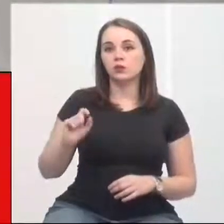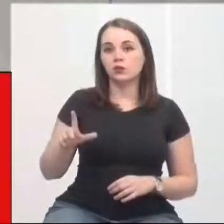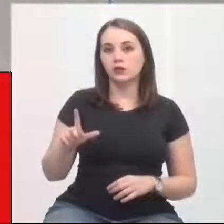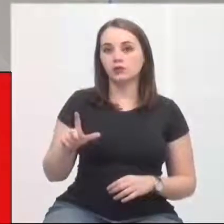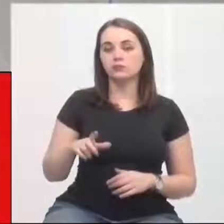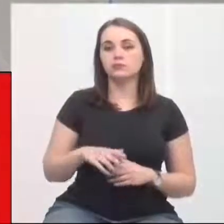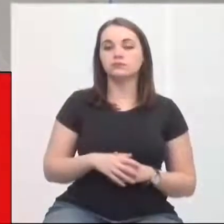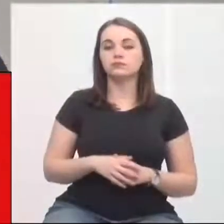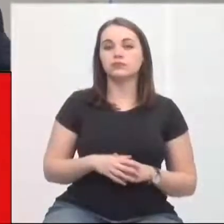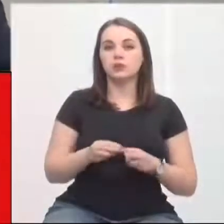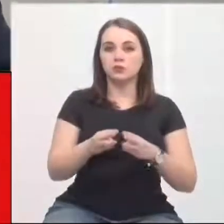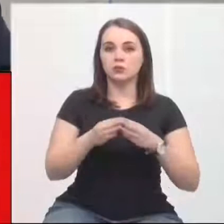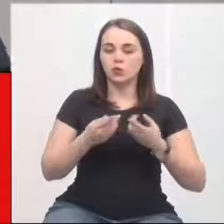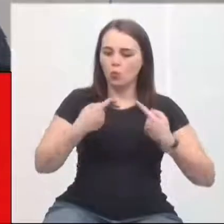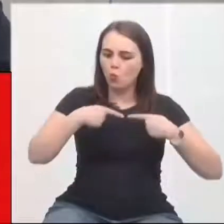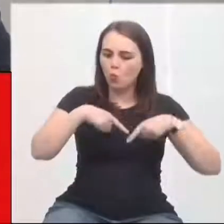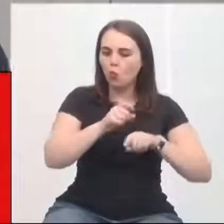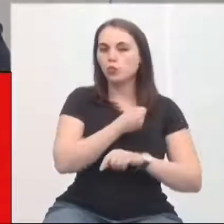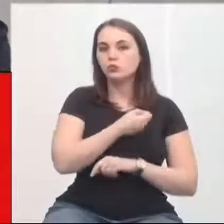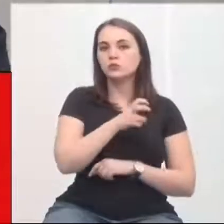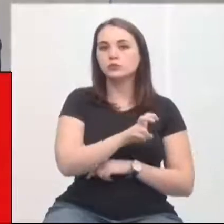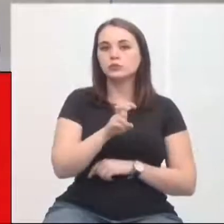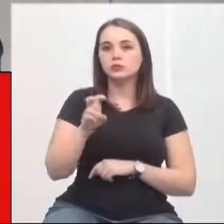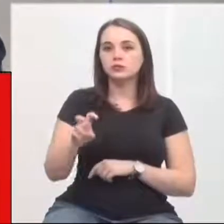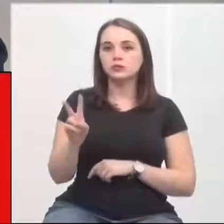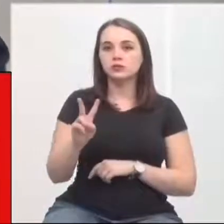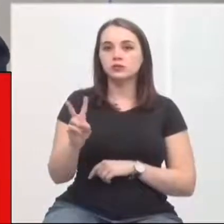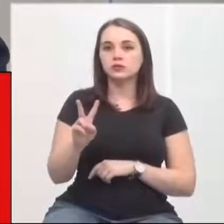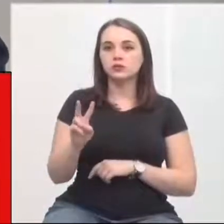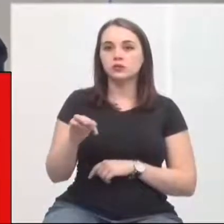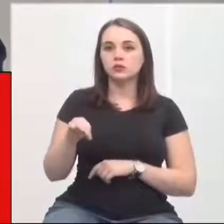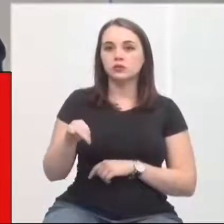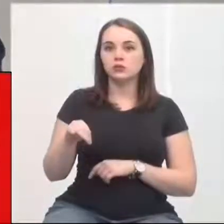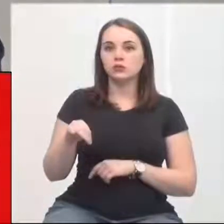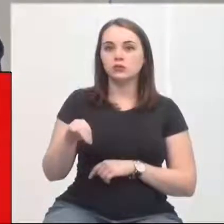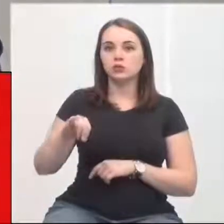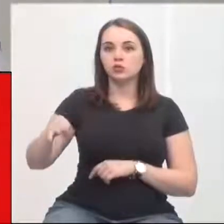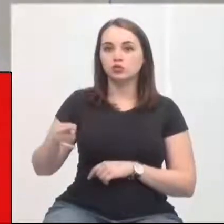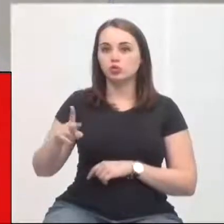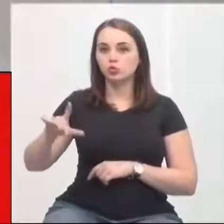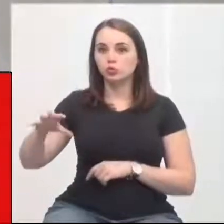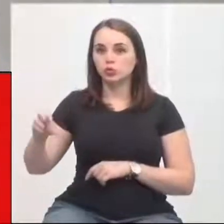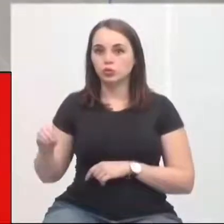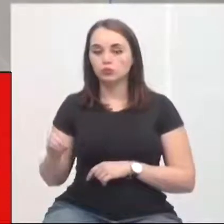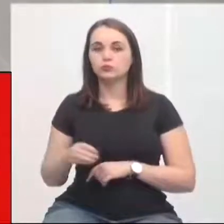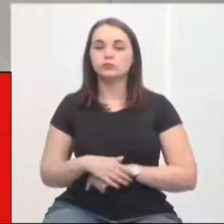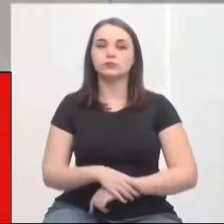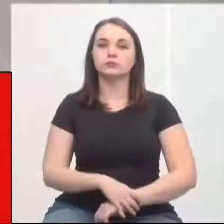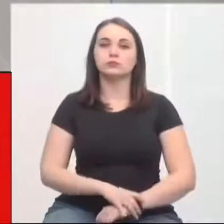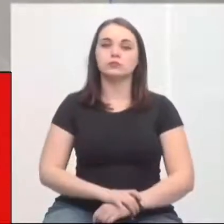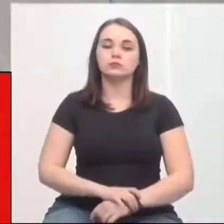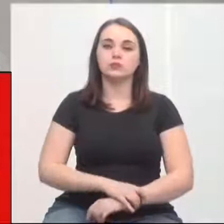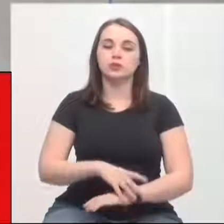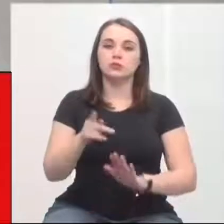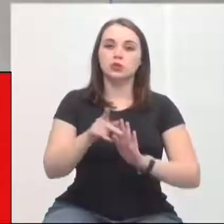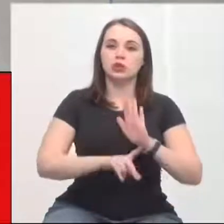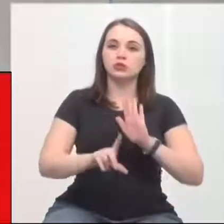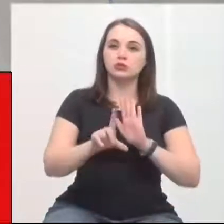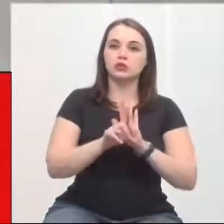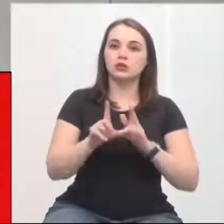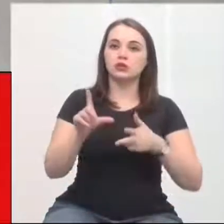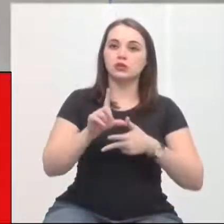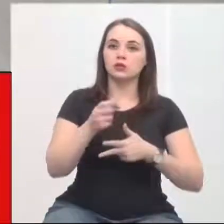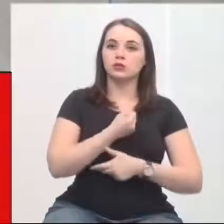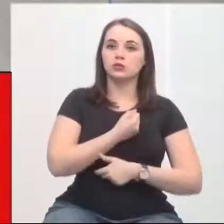Rosengue. Moção de repúdio 55/2021, de autoria do vereador Júlio Kaminski. Projetos de lei do Poder Legislativo,